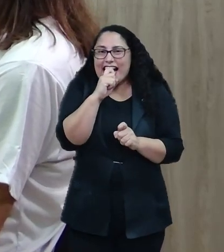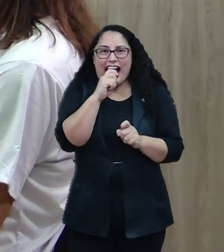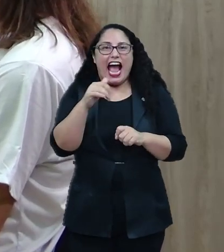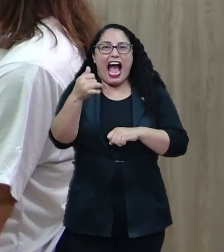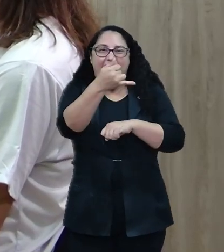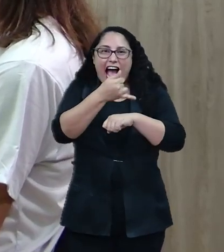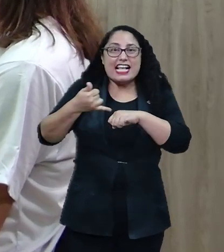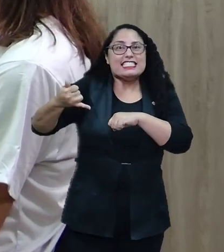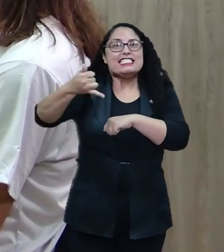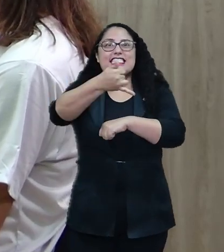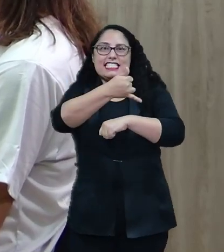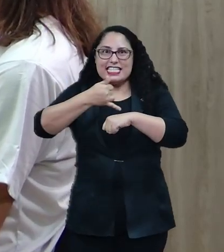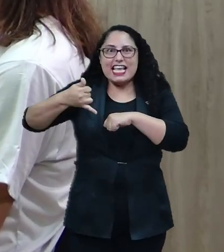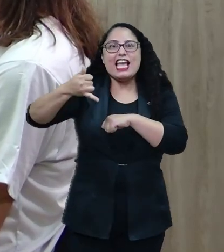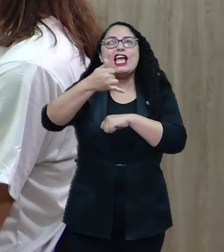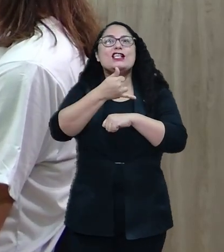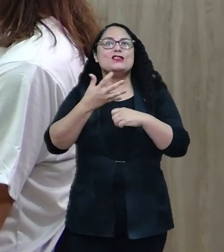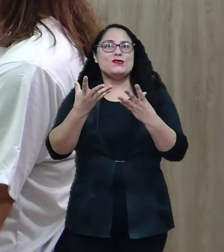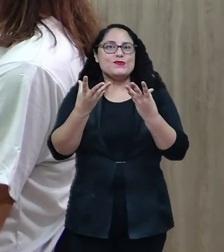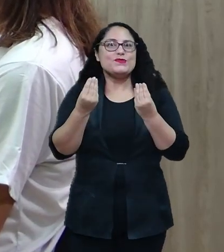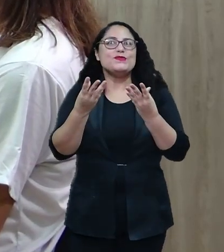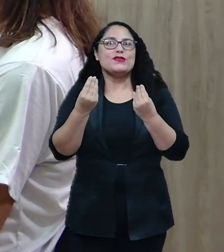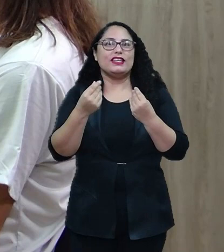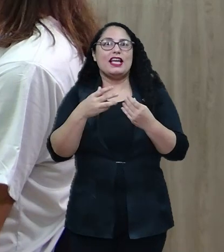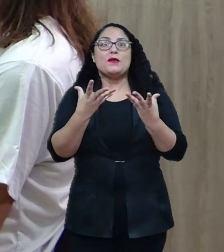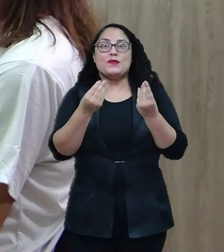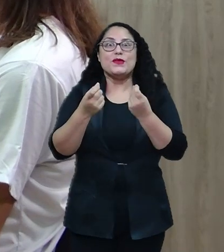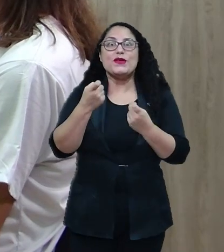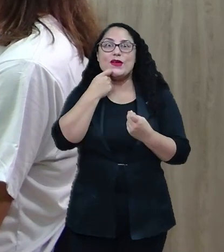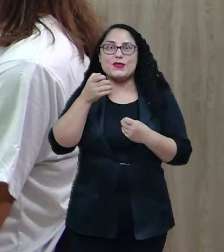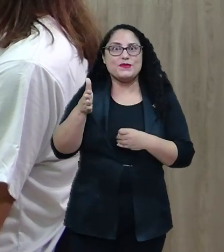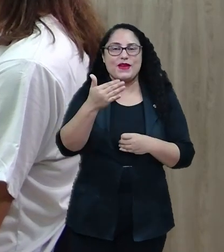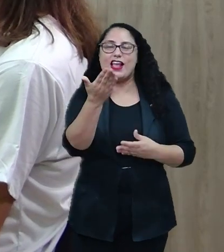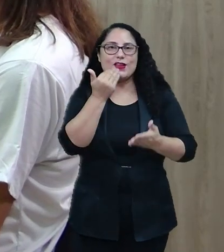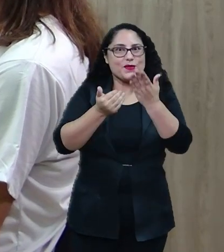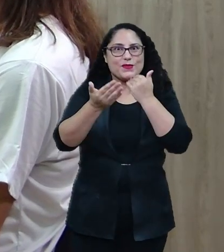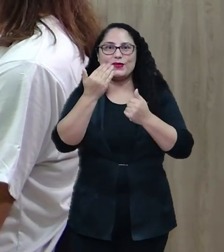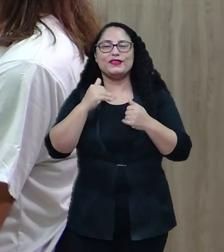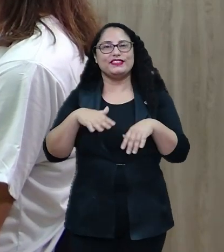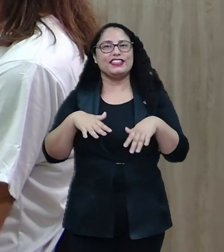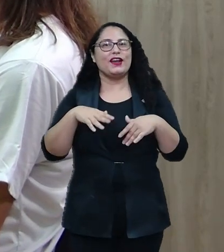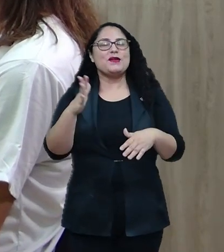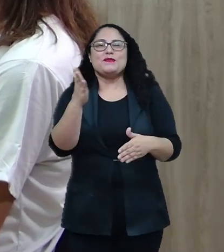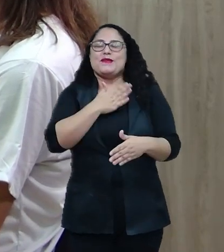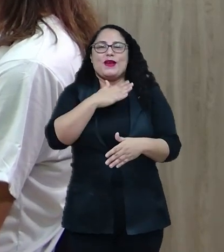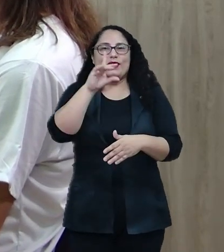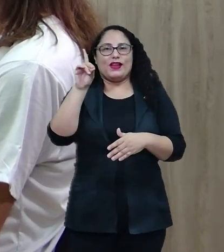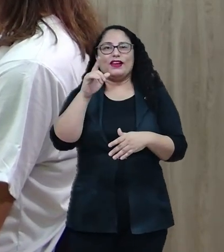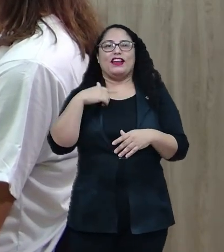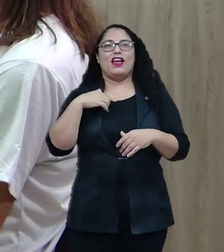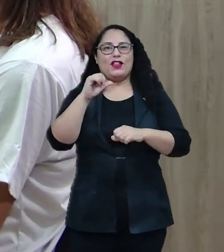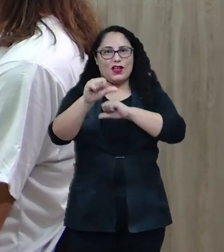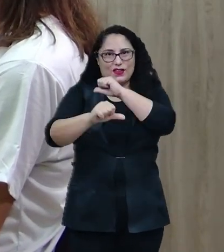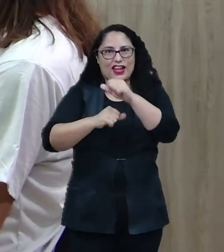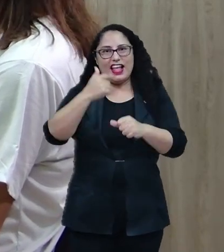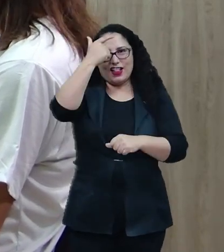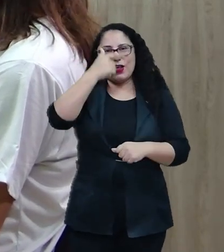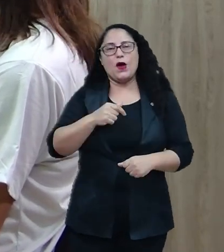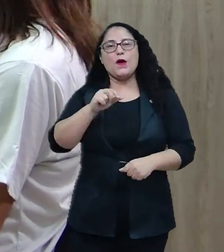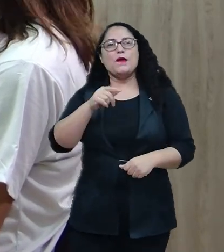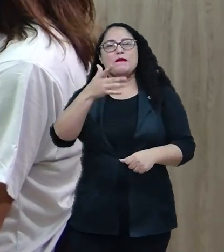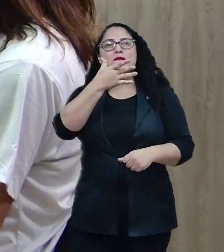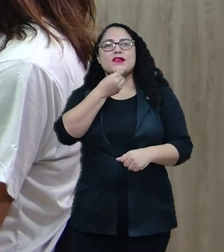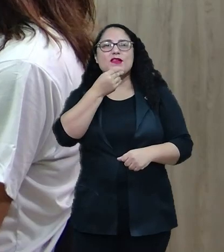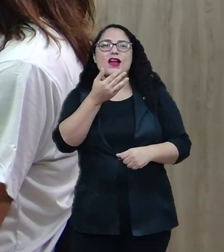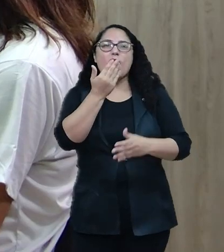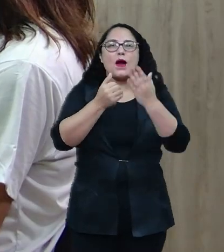Azeite, muito azeite e muito peixe, né, Lucas? É isso. Eu já Meu Deus. tô virando um já.